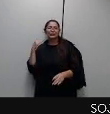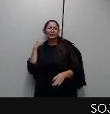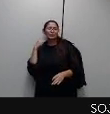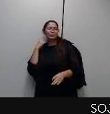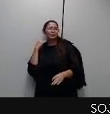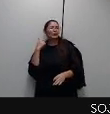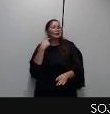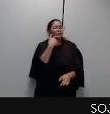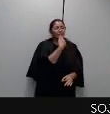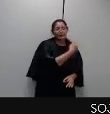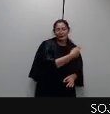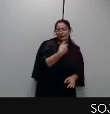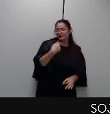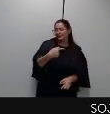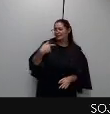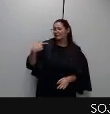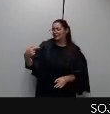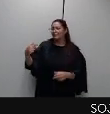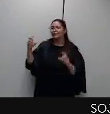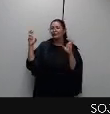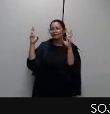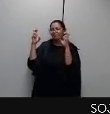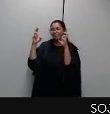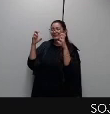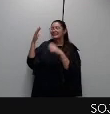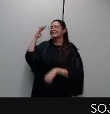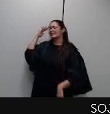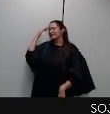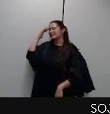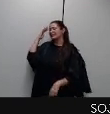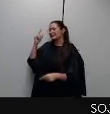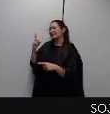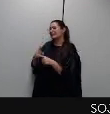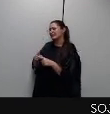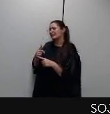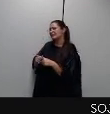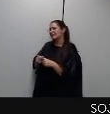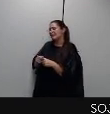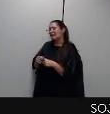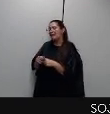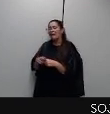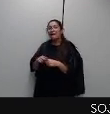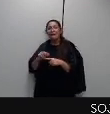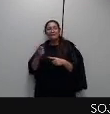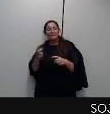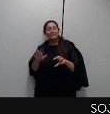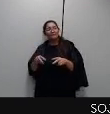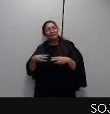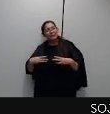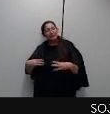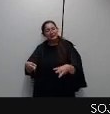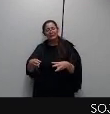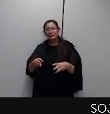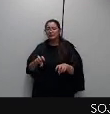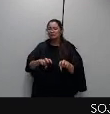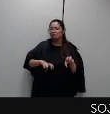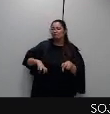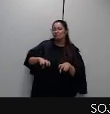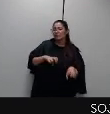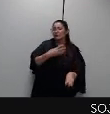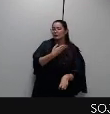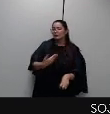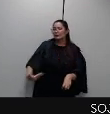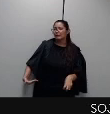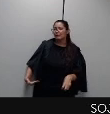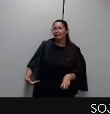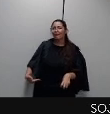777 entendeu o que abre o as a fazenda pública ou o interesse pode efetivar o processo da CNH